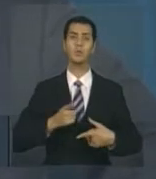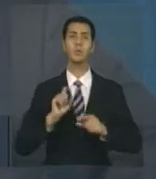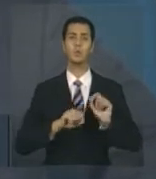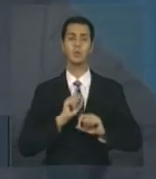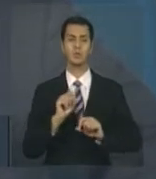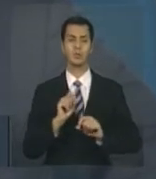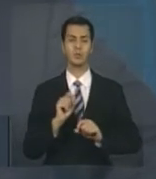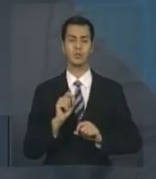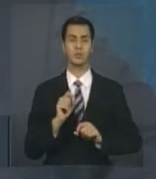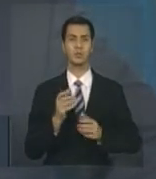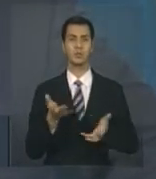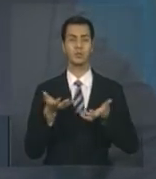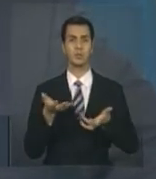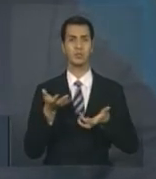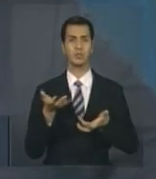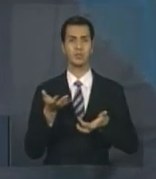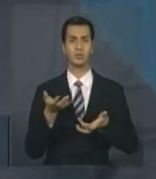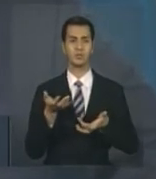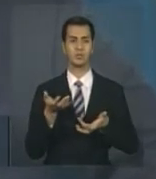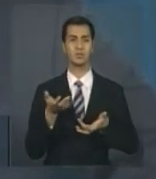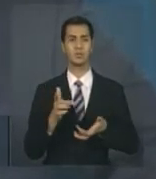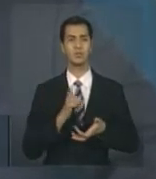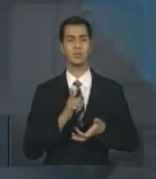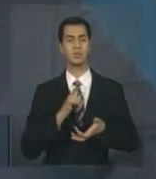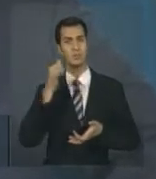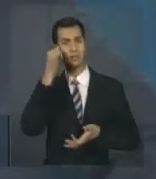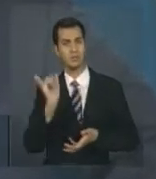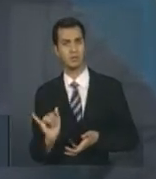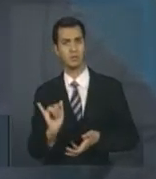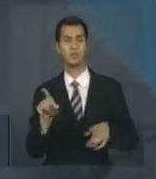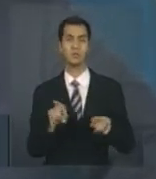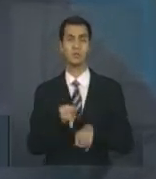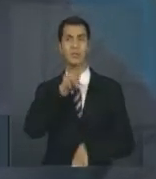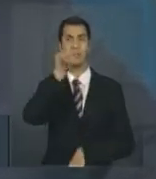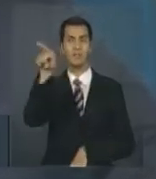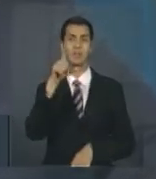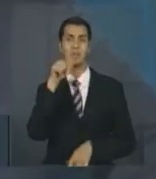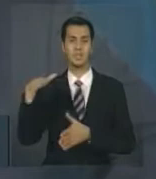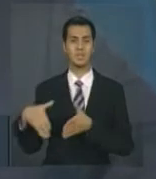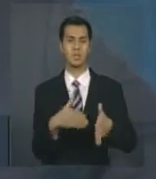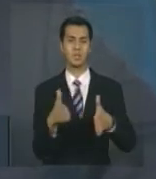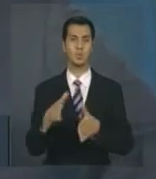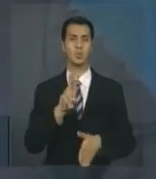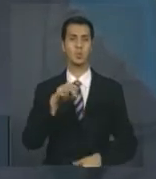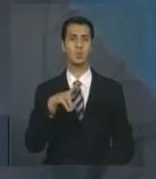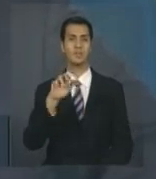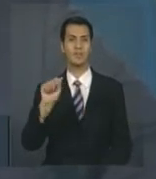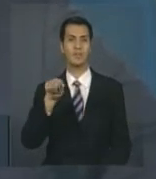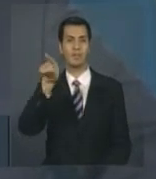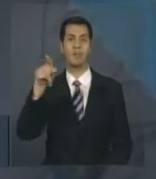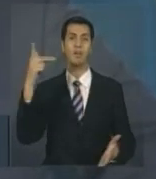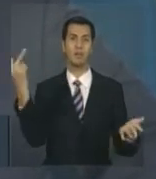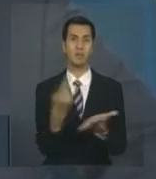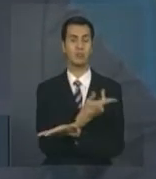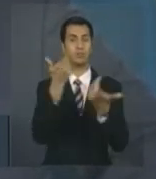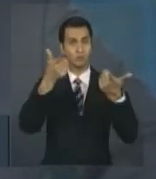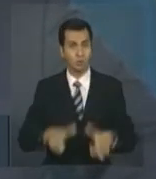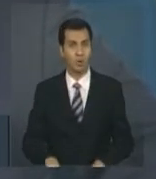possa evitar que as cheias lá no Rio Una, ela possa se repetir,